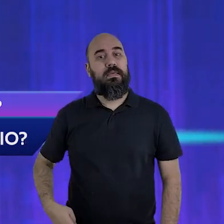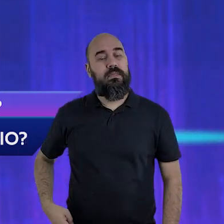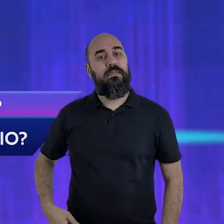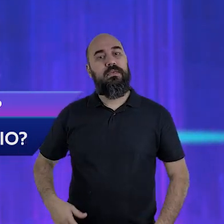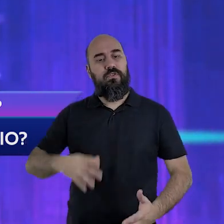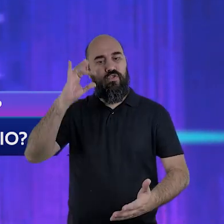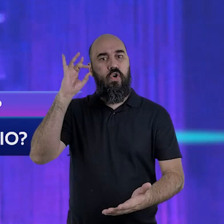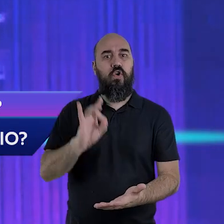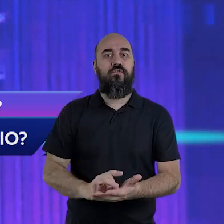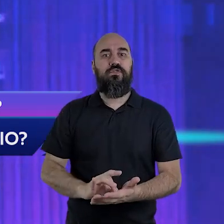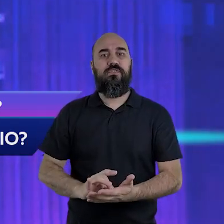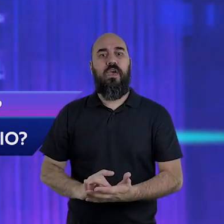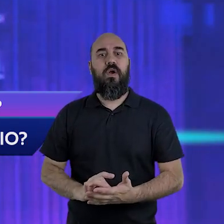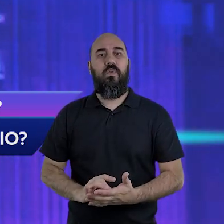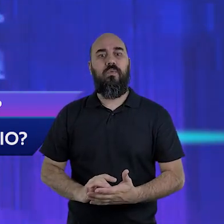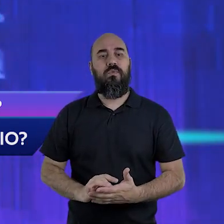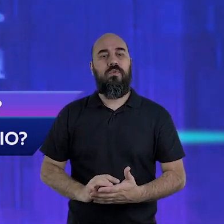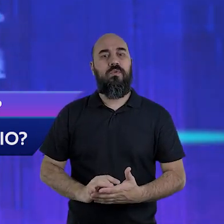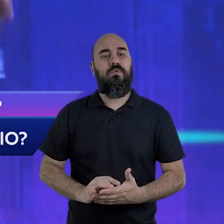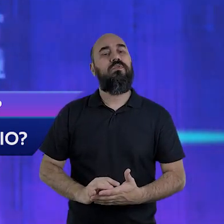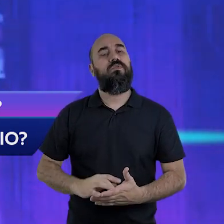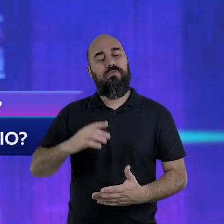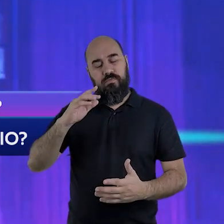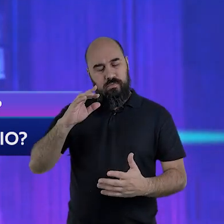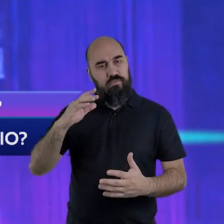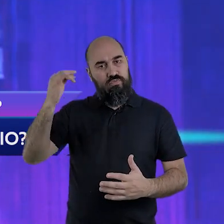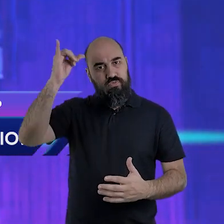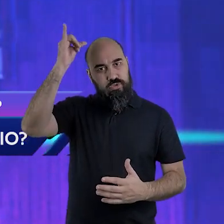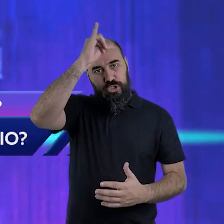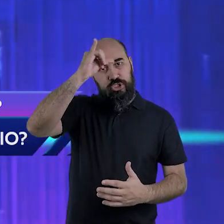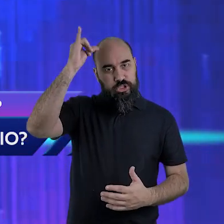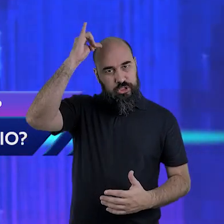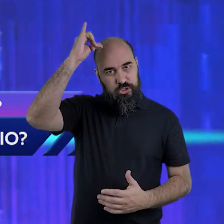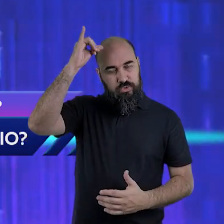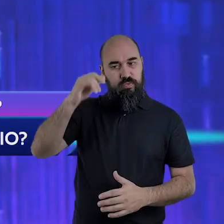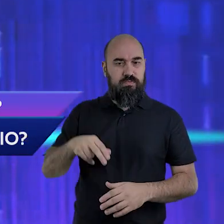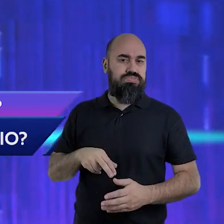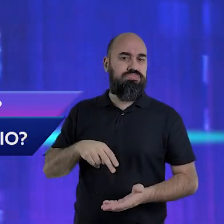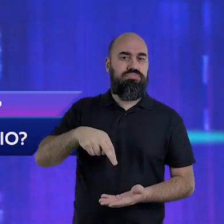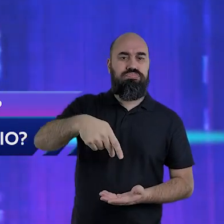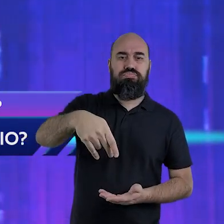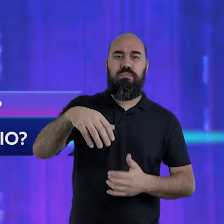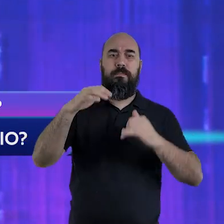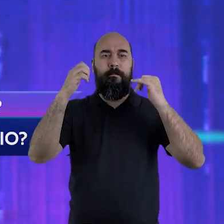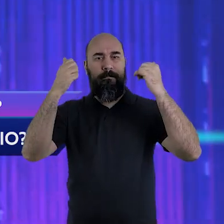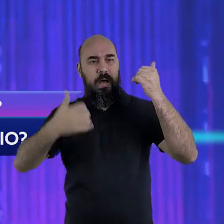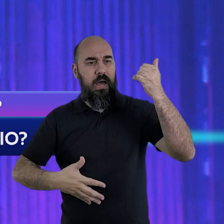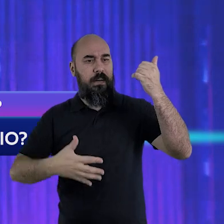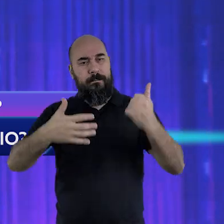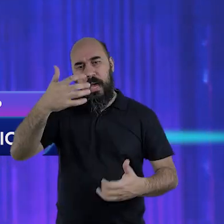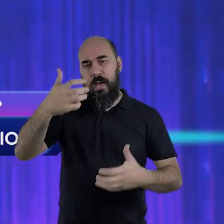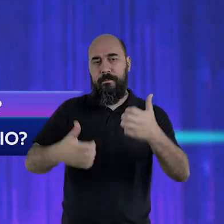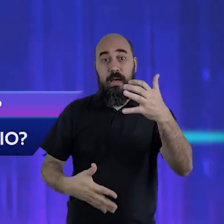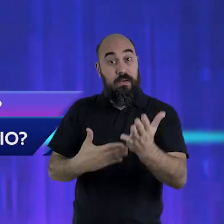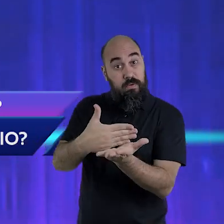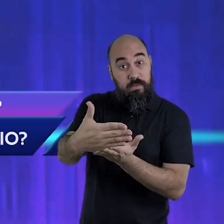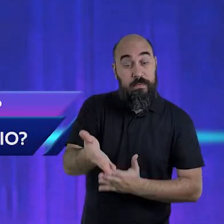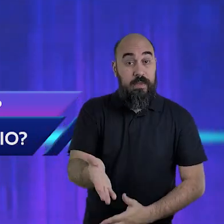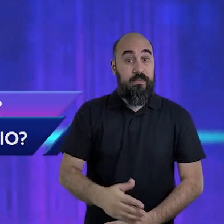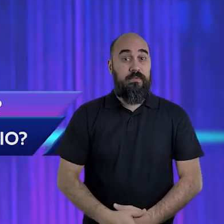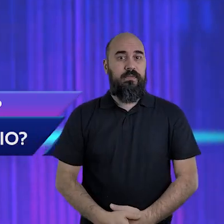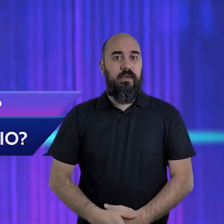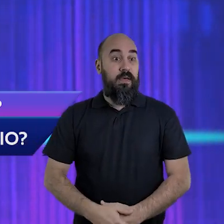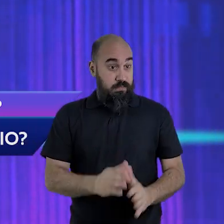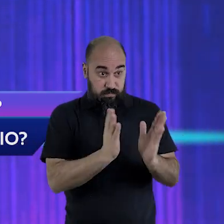oficialmente. Ele se torna o Cristo, o ungido. A profecia se cumpriu com exatidão.